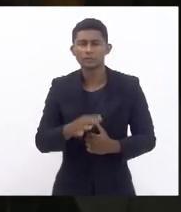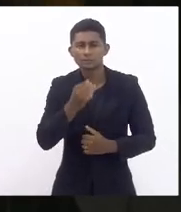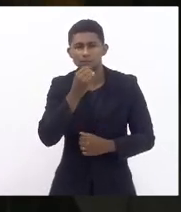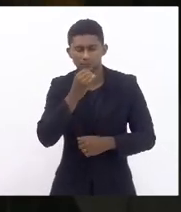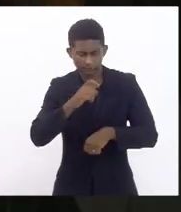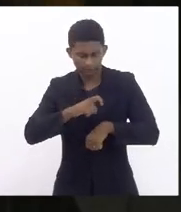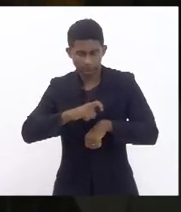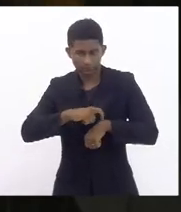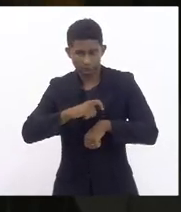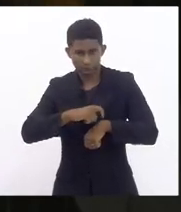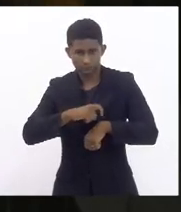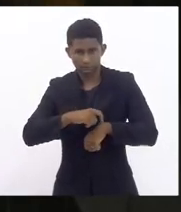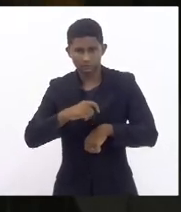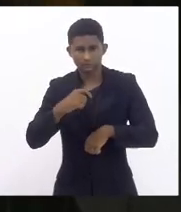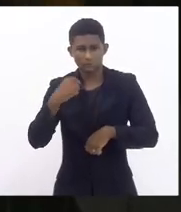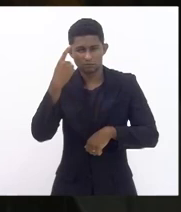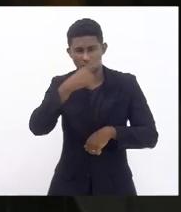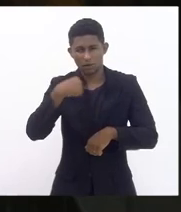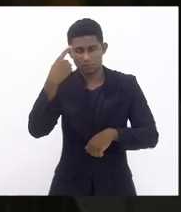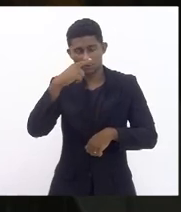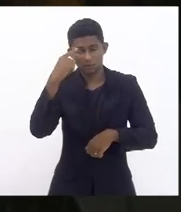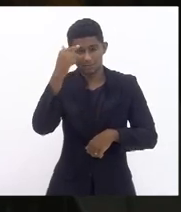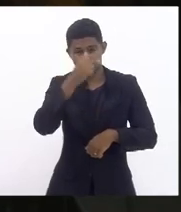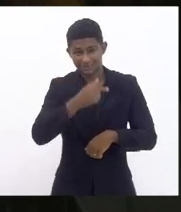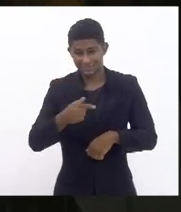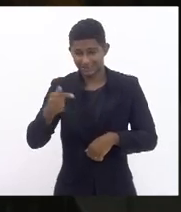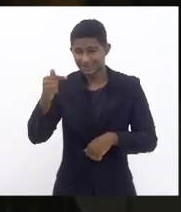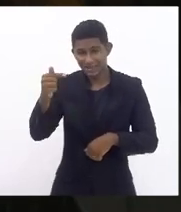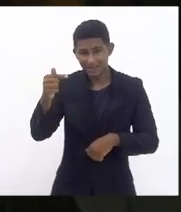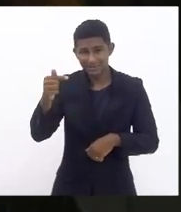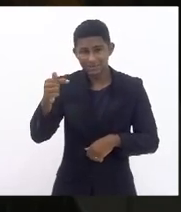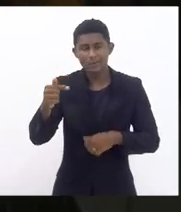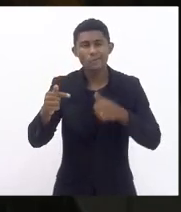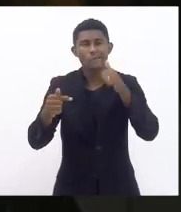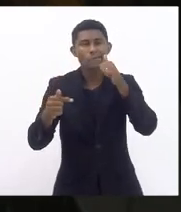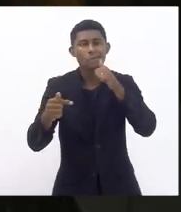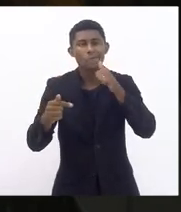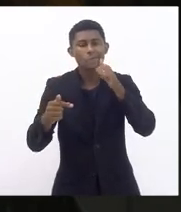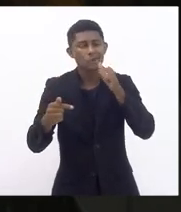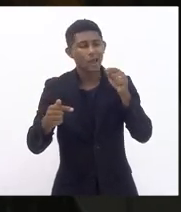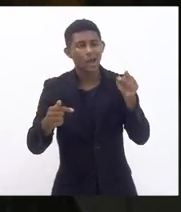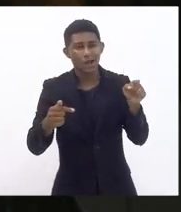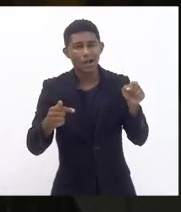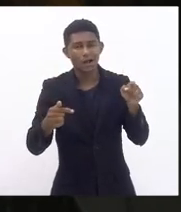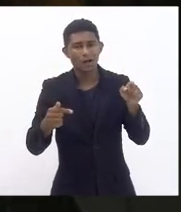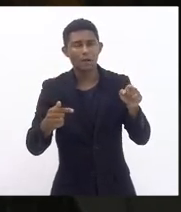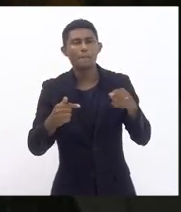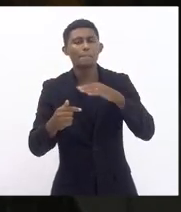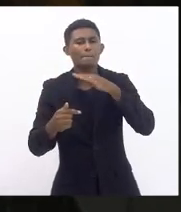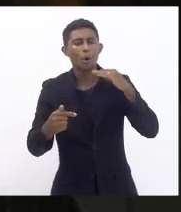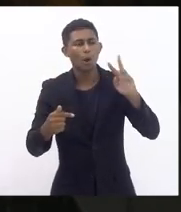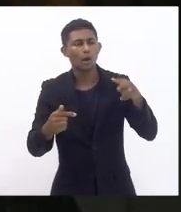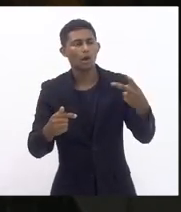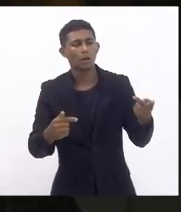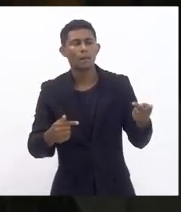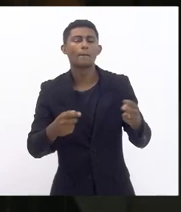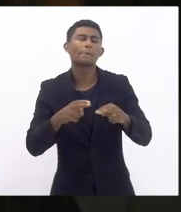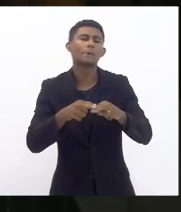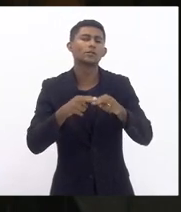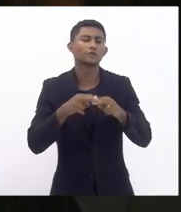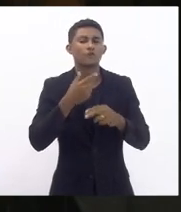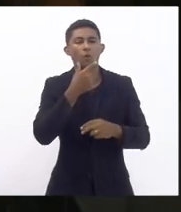7 horas. Um feminicídio a cada 7 horas em todo o território nacional. Sem contar que os